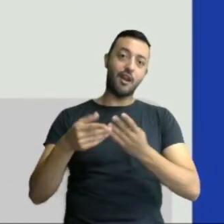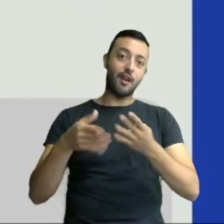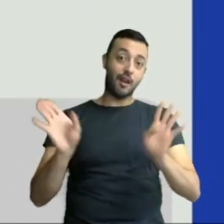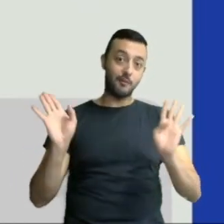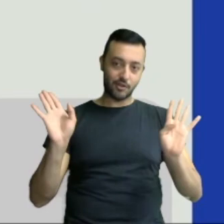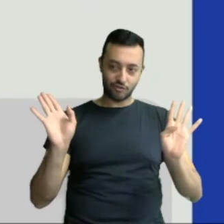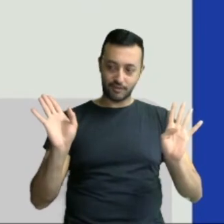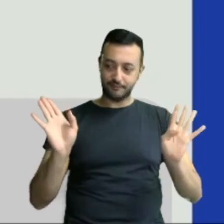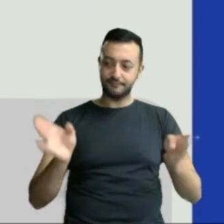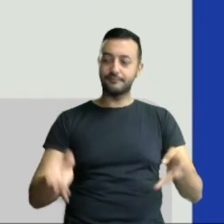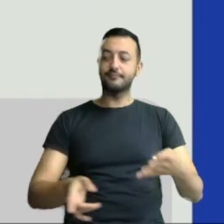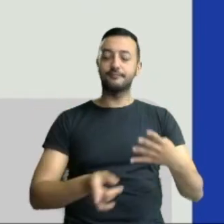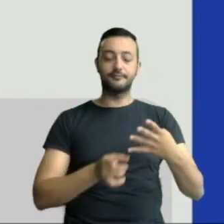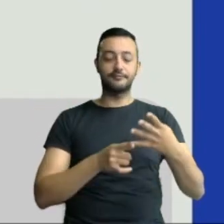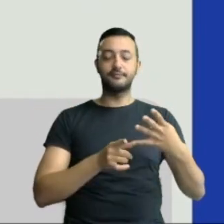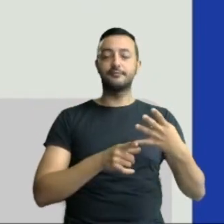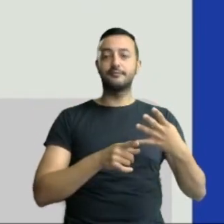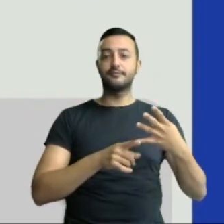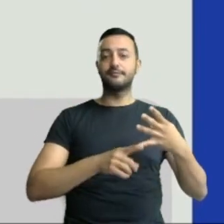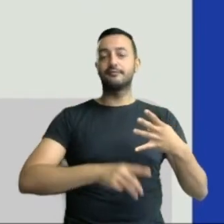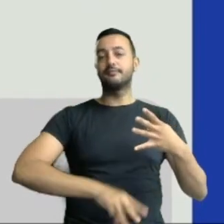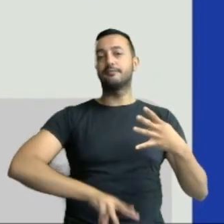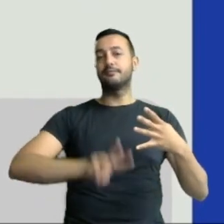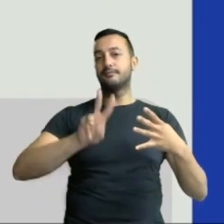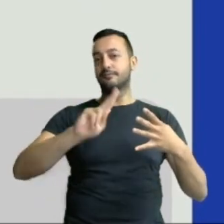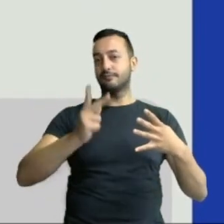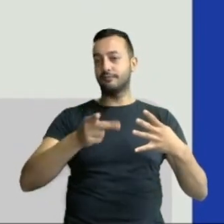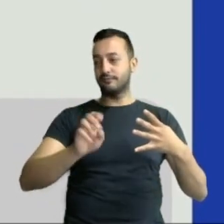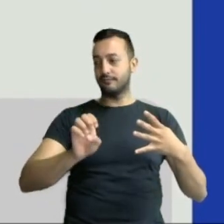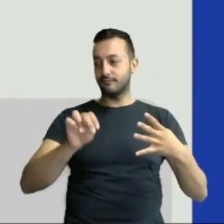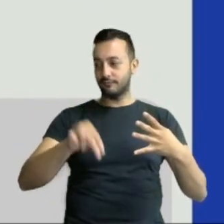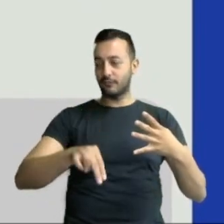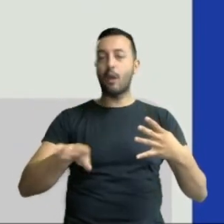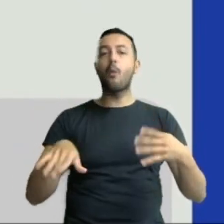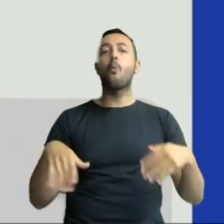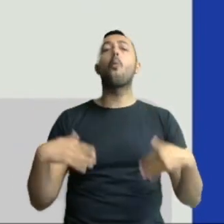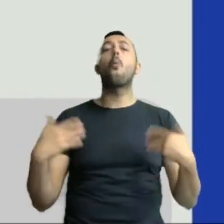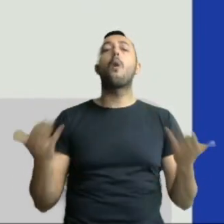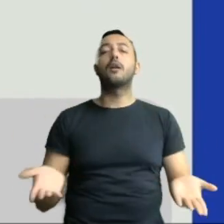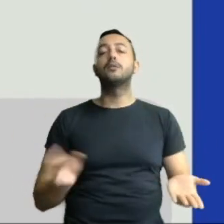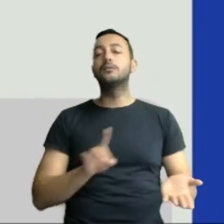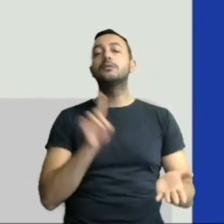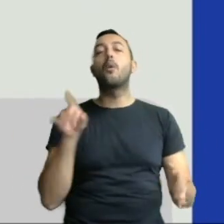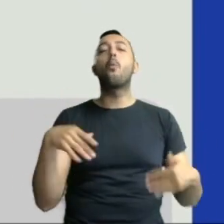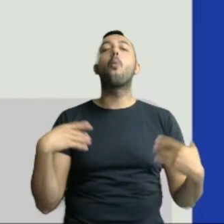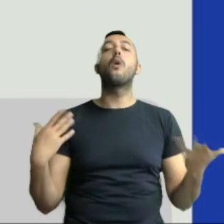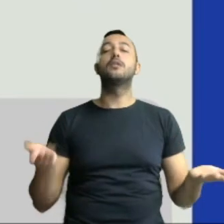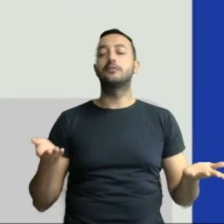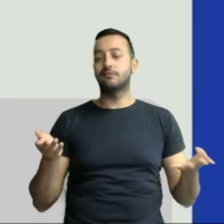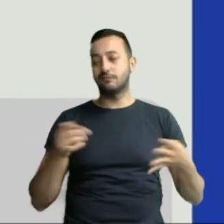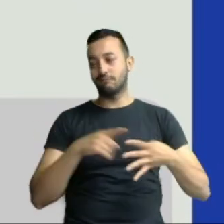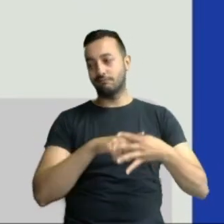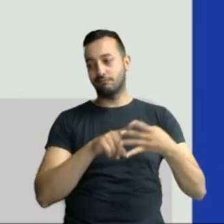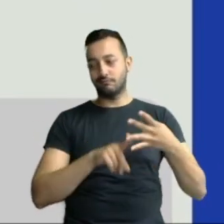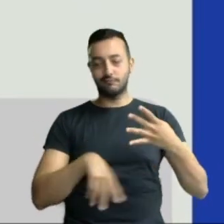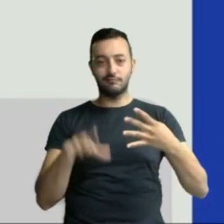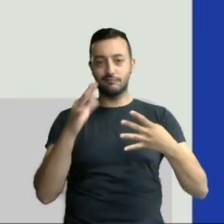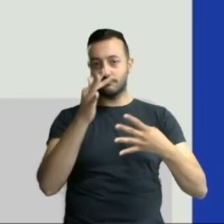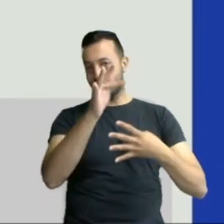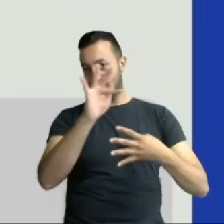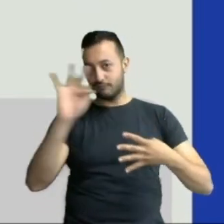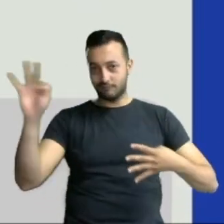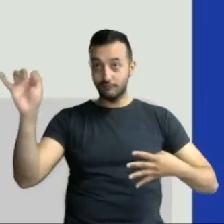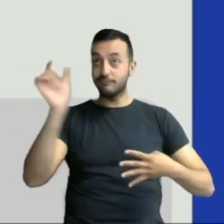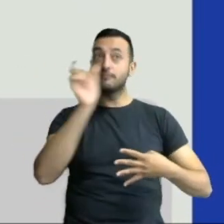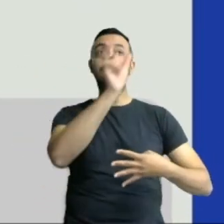mais abrangentes. E na letra D, temos o when, que é quando. E aí, pela estrutura da frase, a gente observa